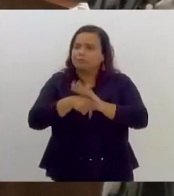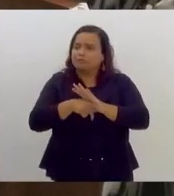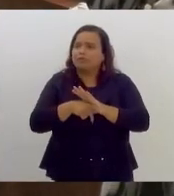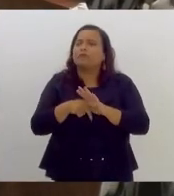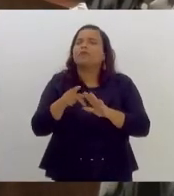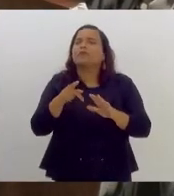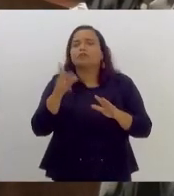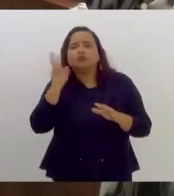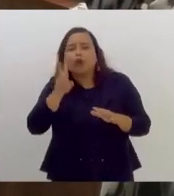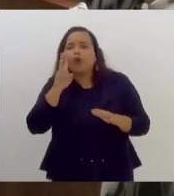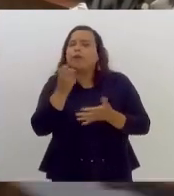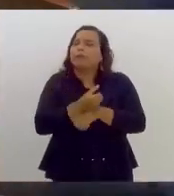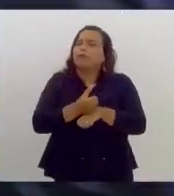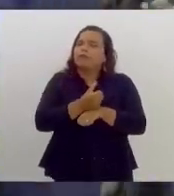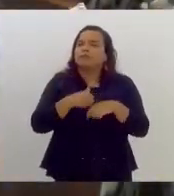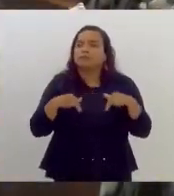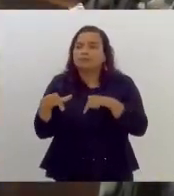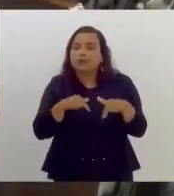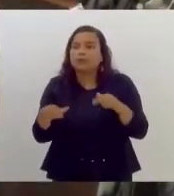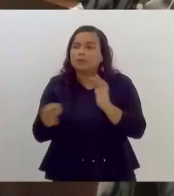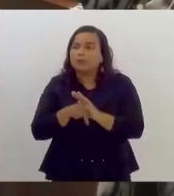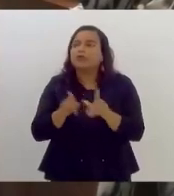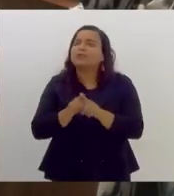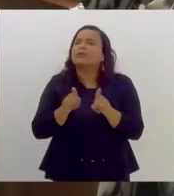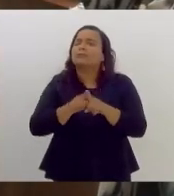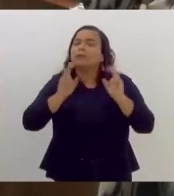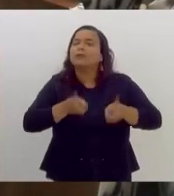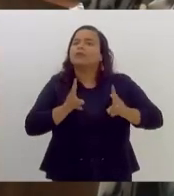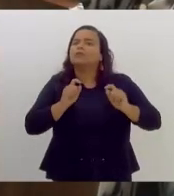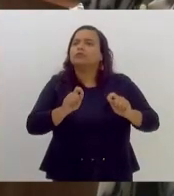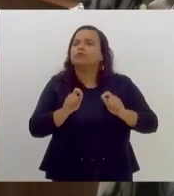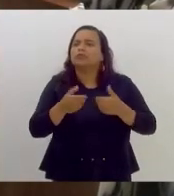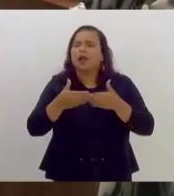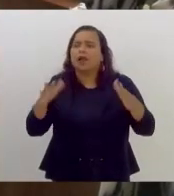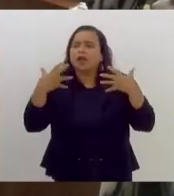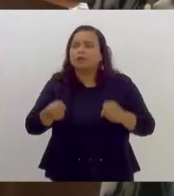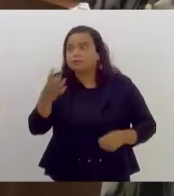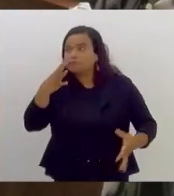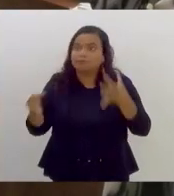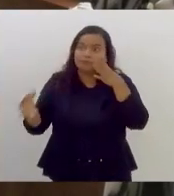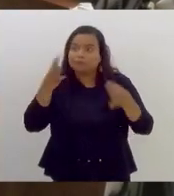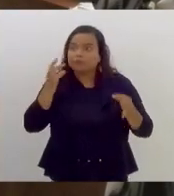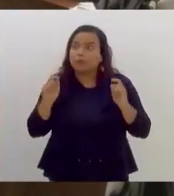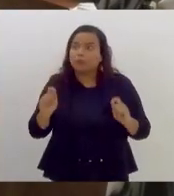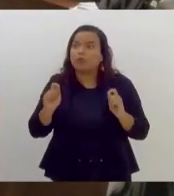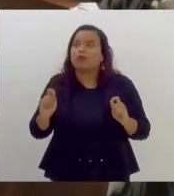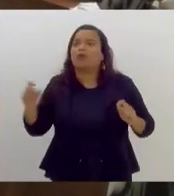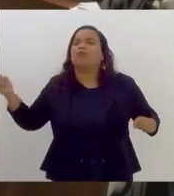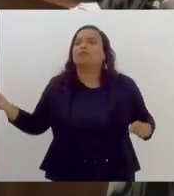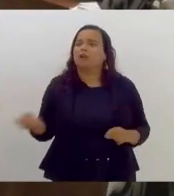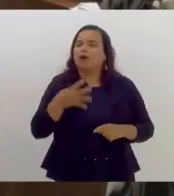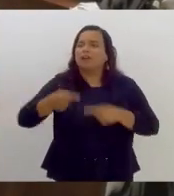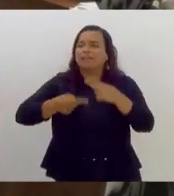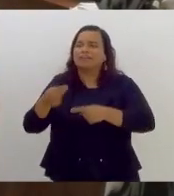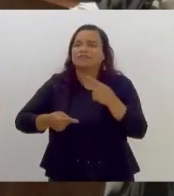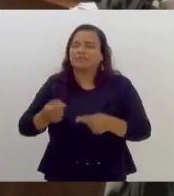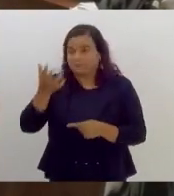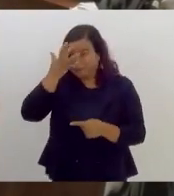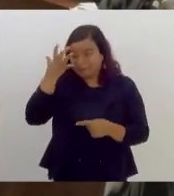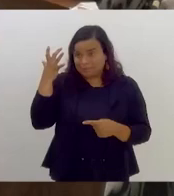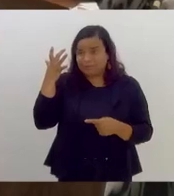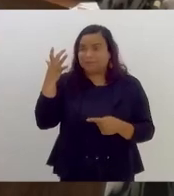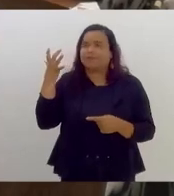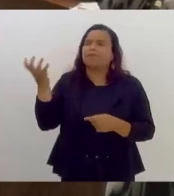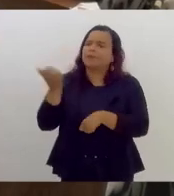dessa história, desse trabalho e, ao mesmo tempo, abre a perspectiva concreta de uma nova geração de animadores